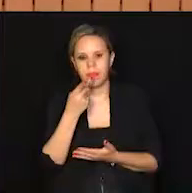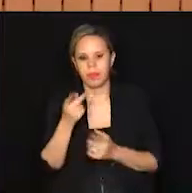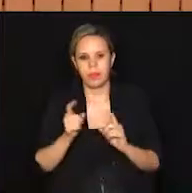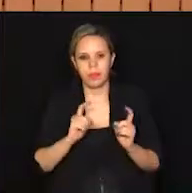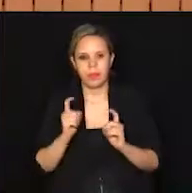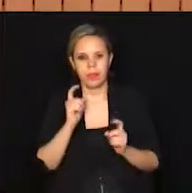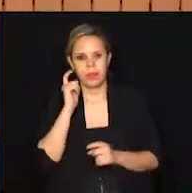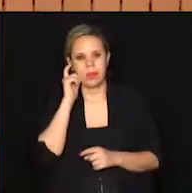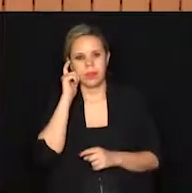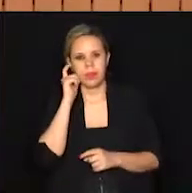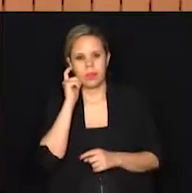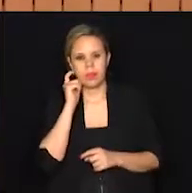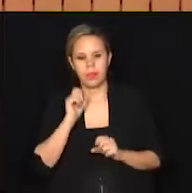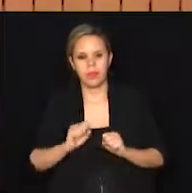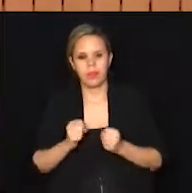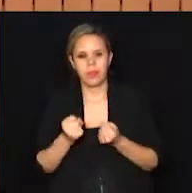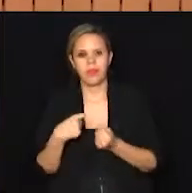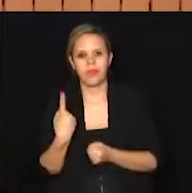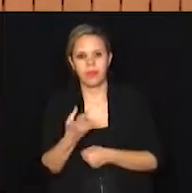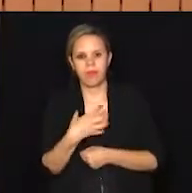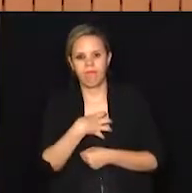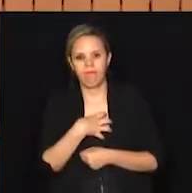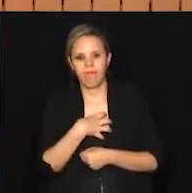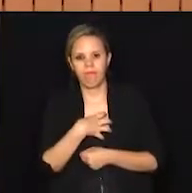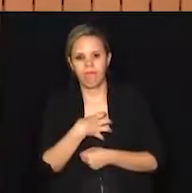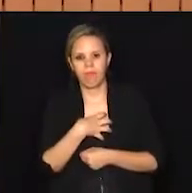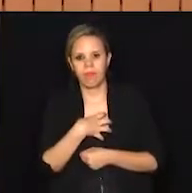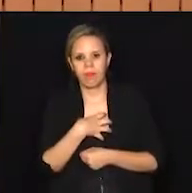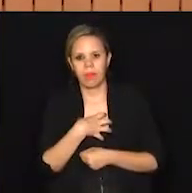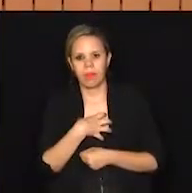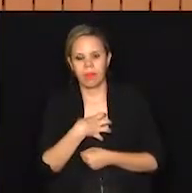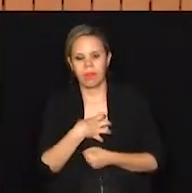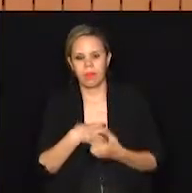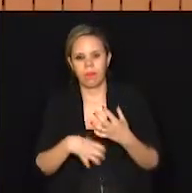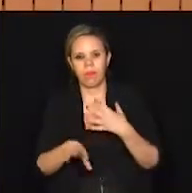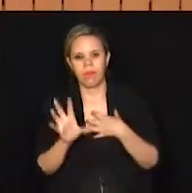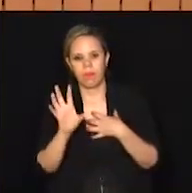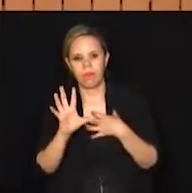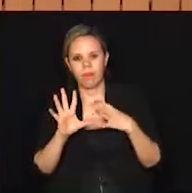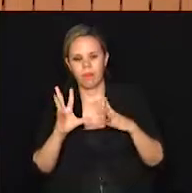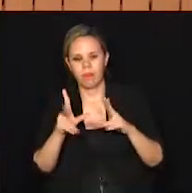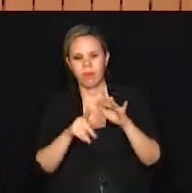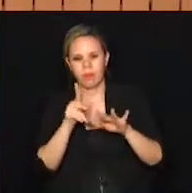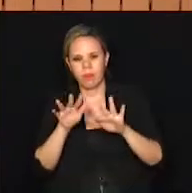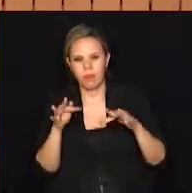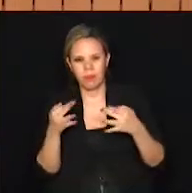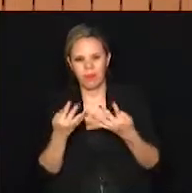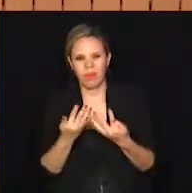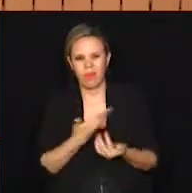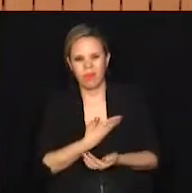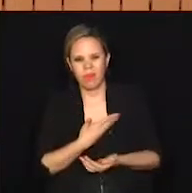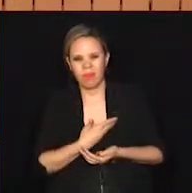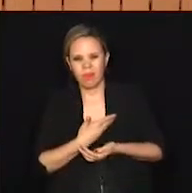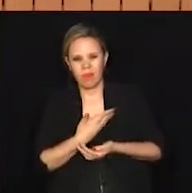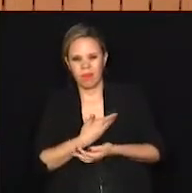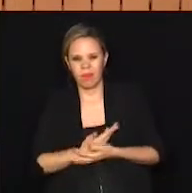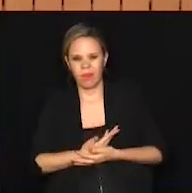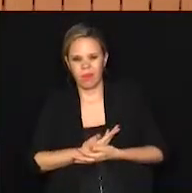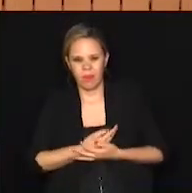reunião, né, reforçando os nossos sentimentos, nosso pesar a todos os familiares e amigos,